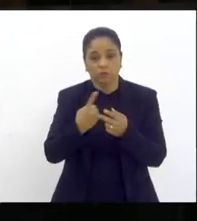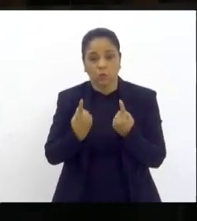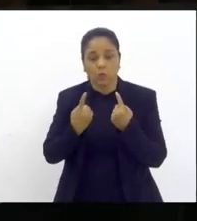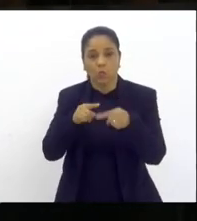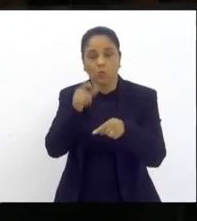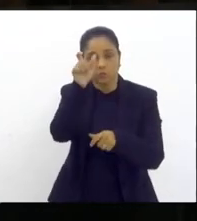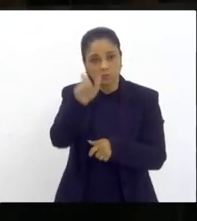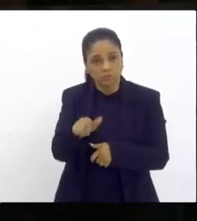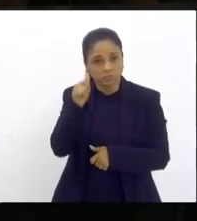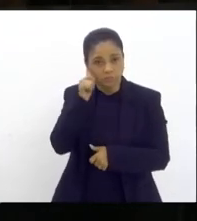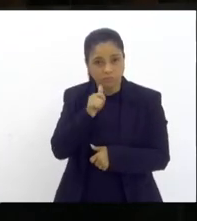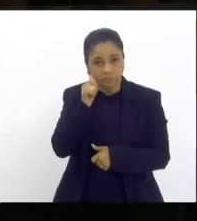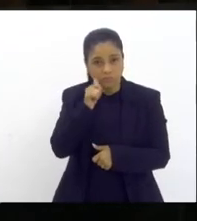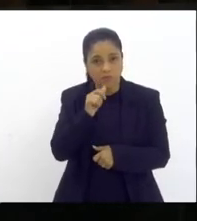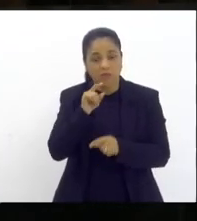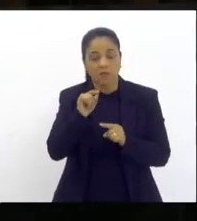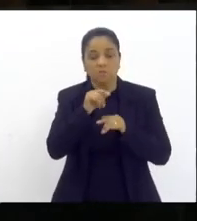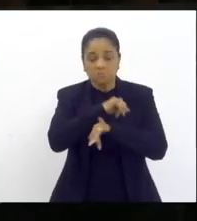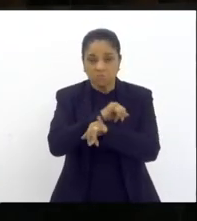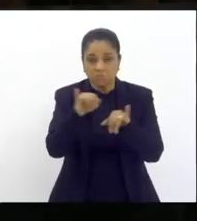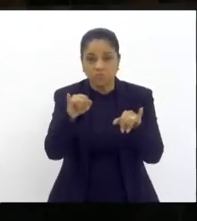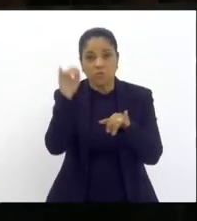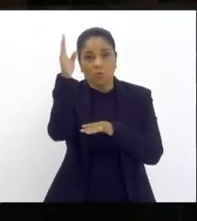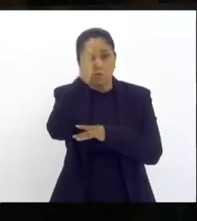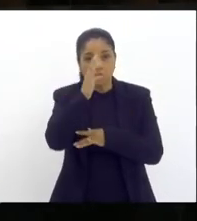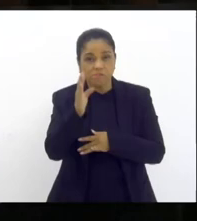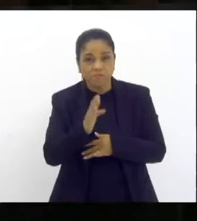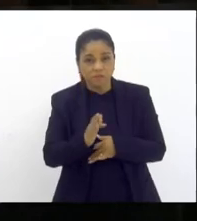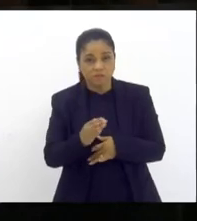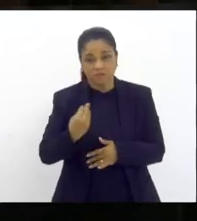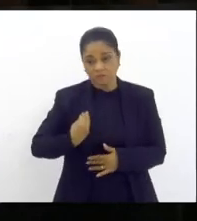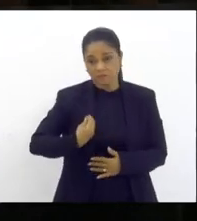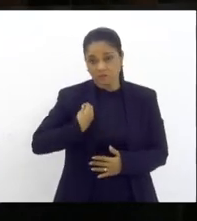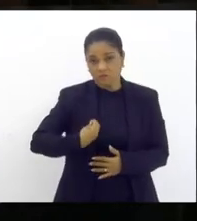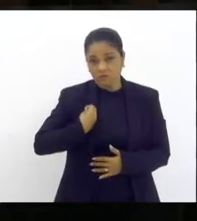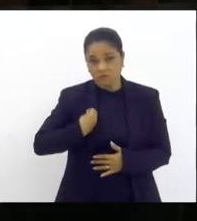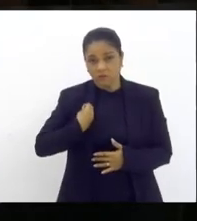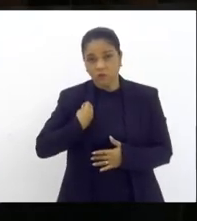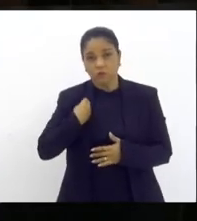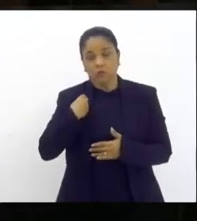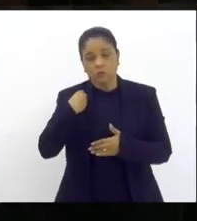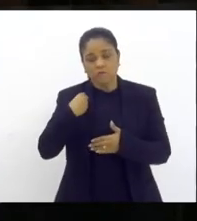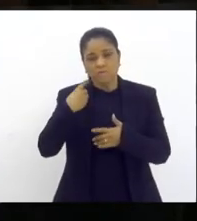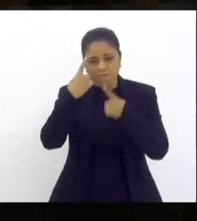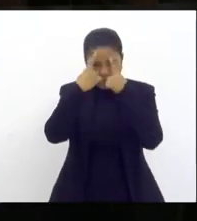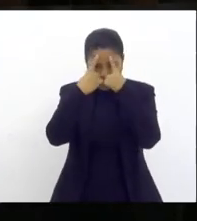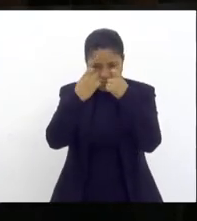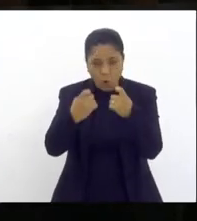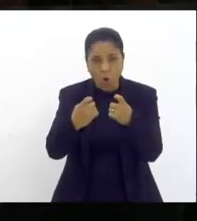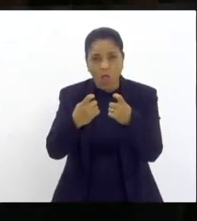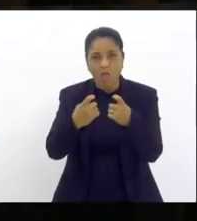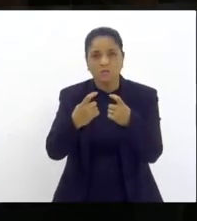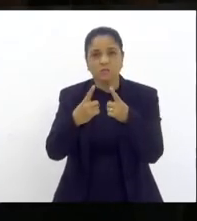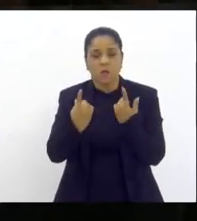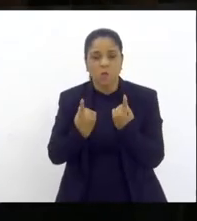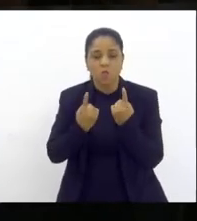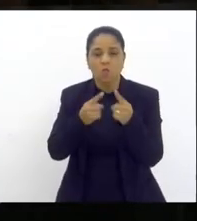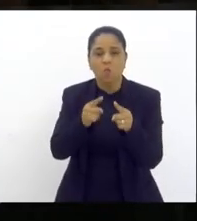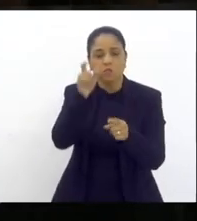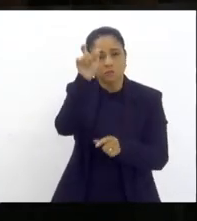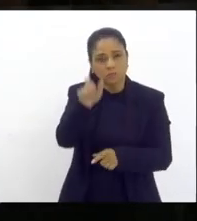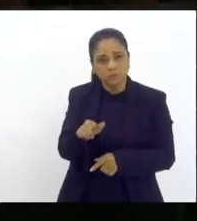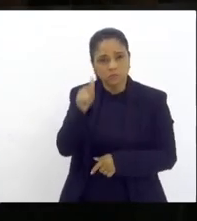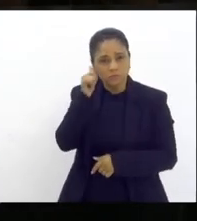divulgou que o Brasil tem vivido uma escalada terrível de violência contra a mulher que resultam